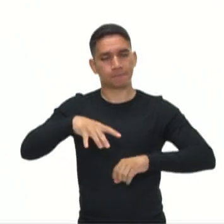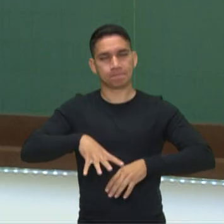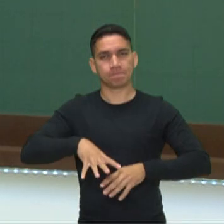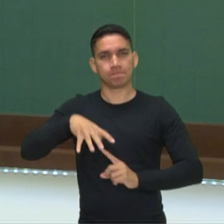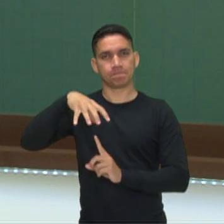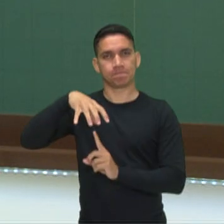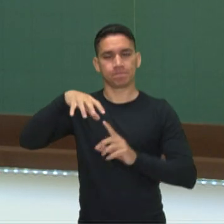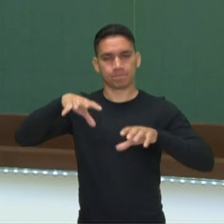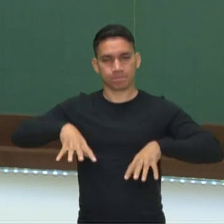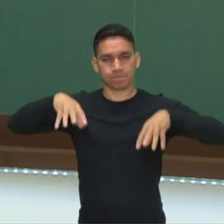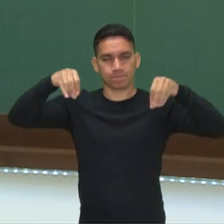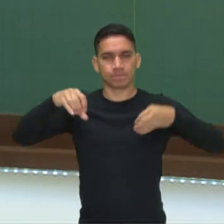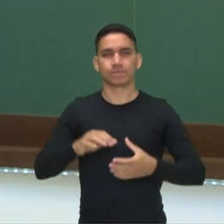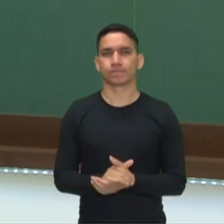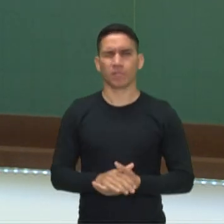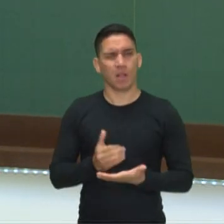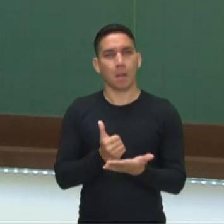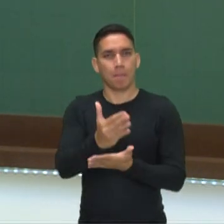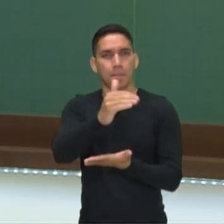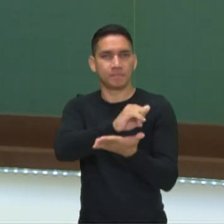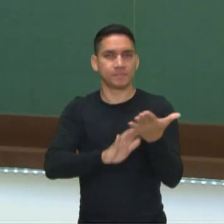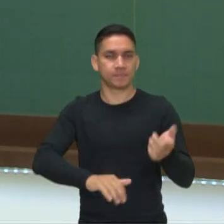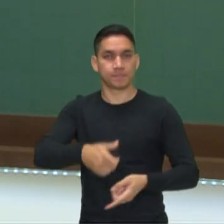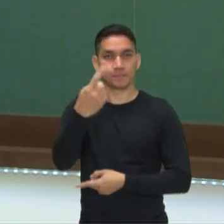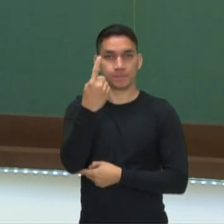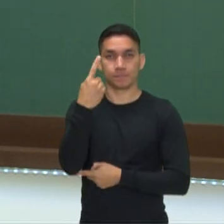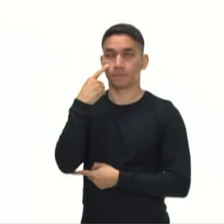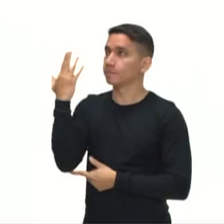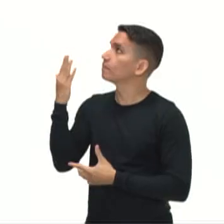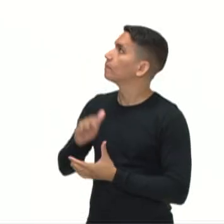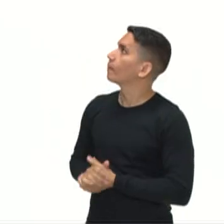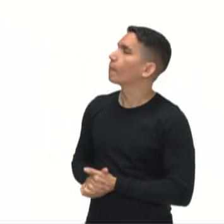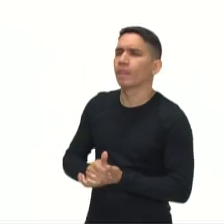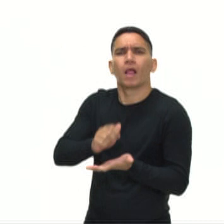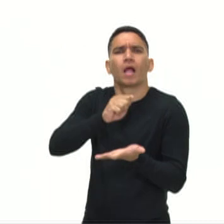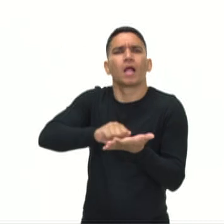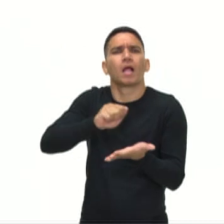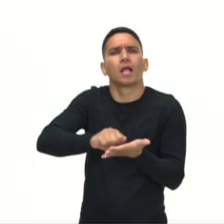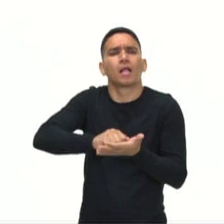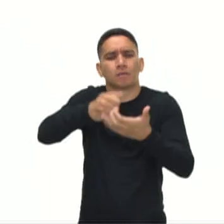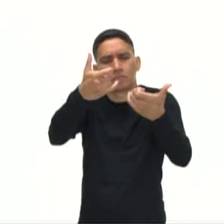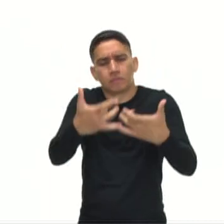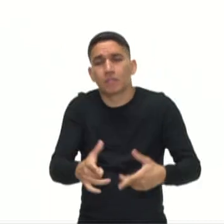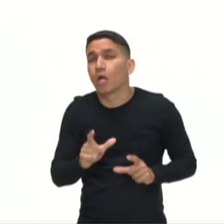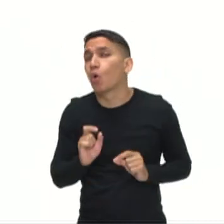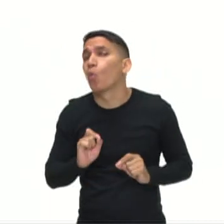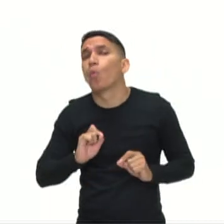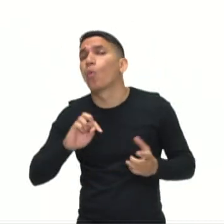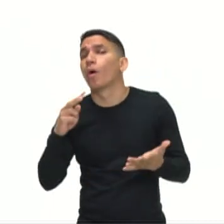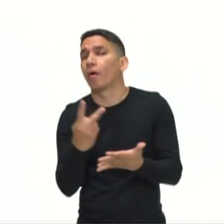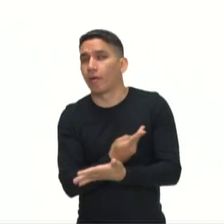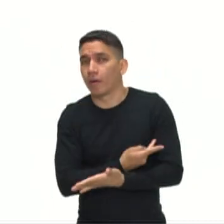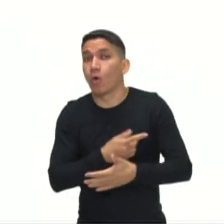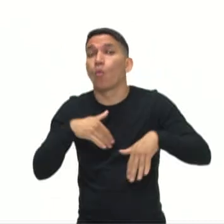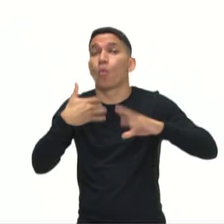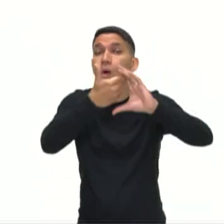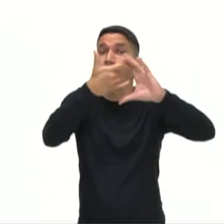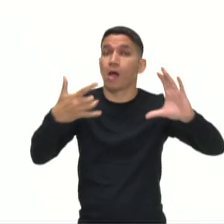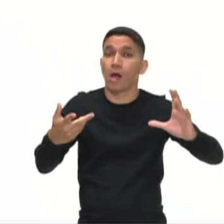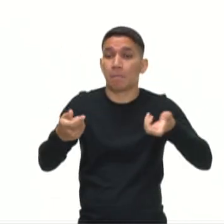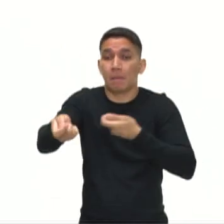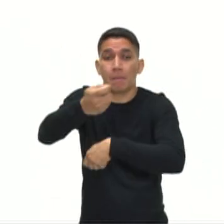primeira atividade dessa aula? Descreva no seu caderno o que foi e quais as características